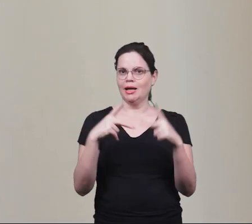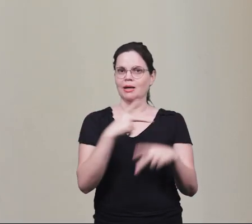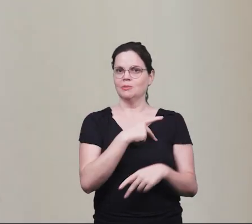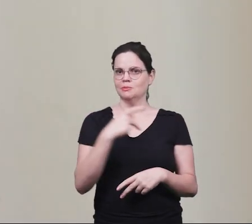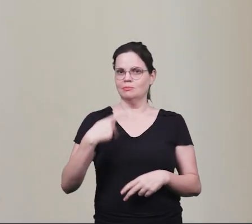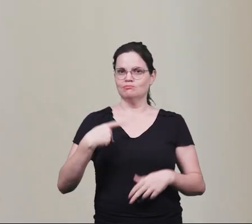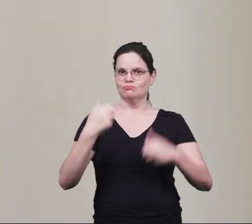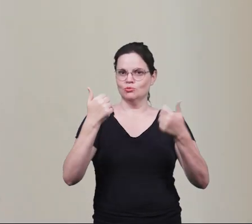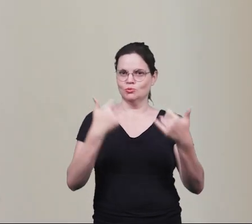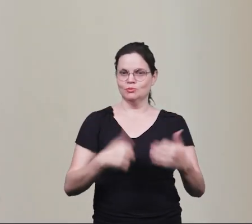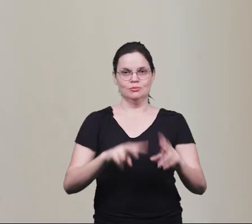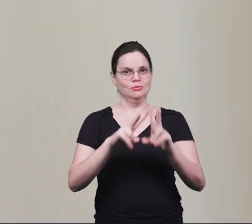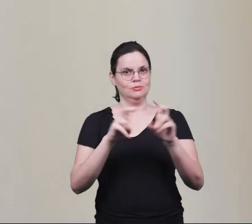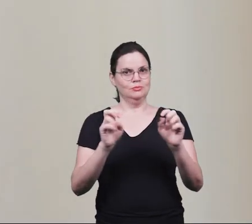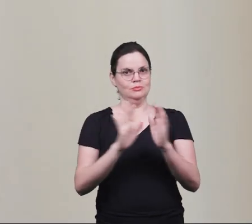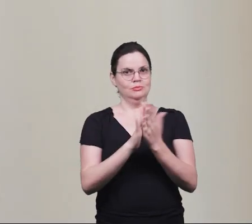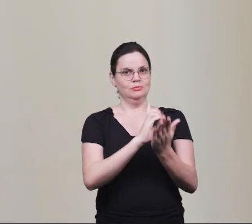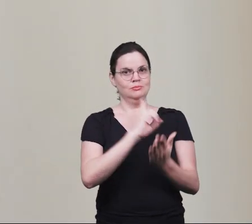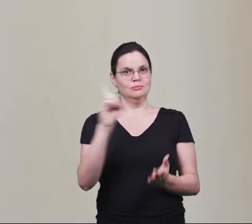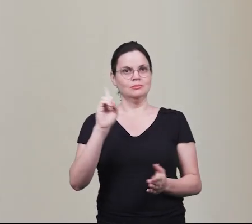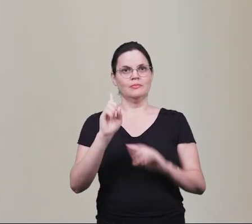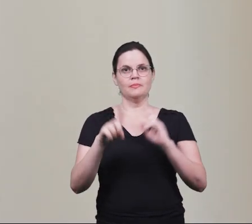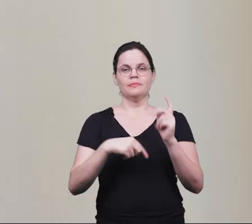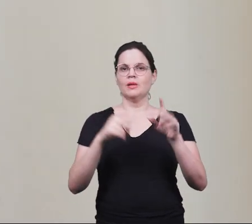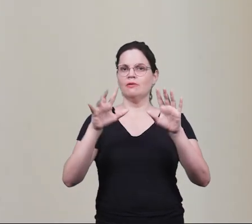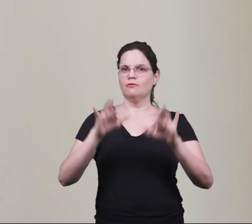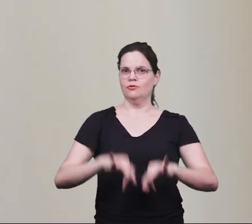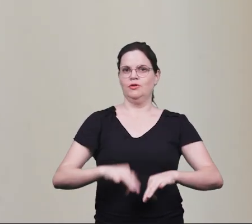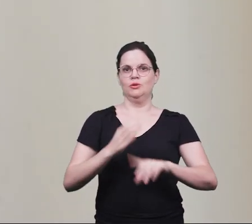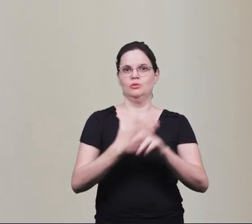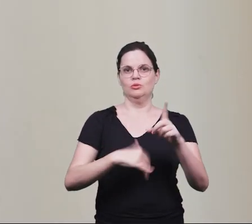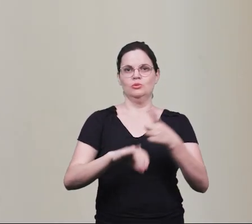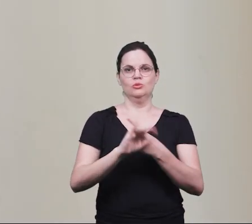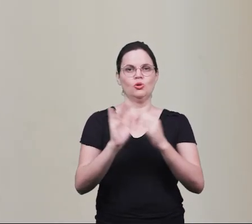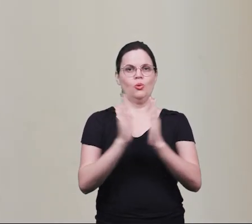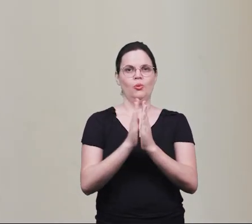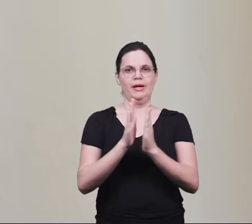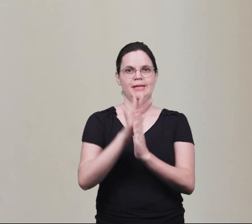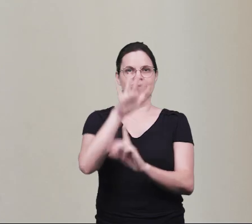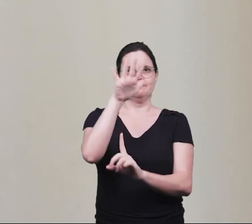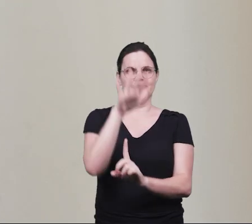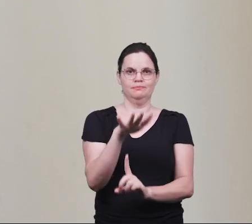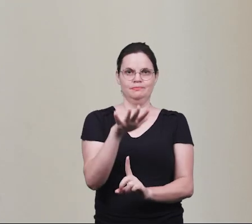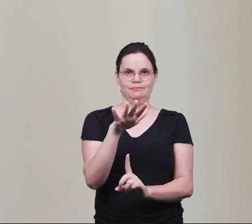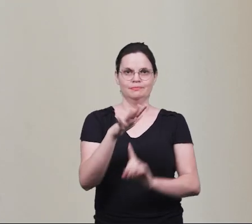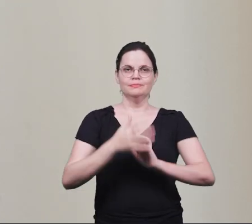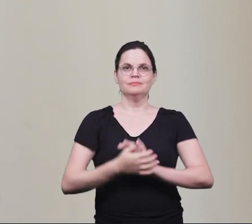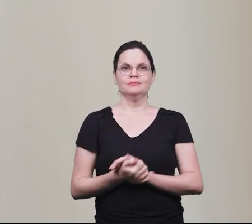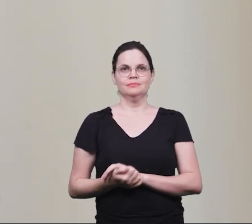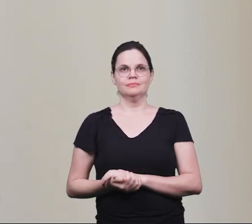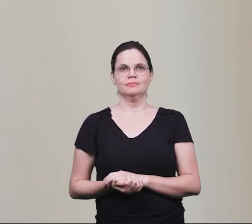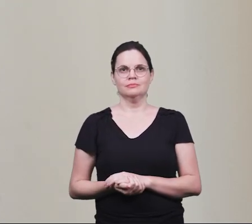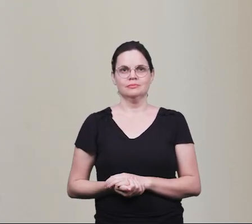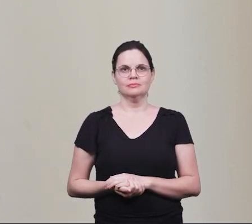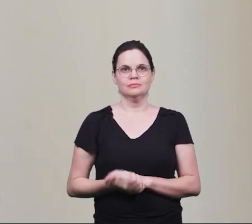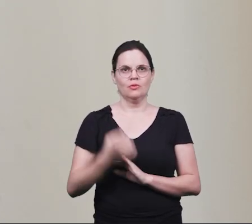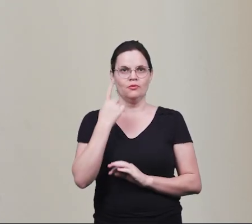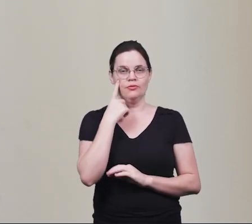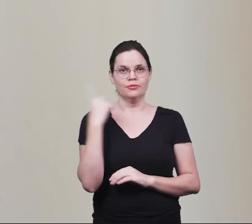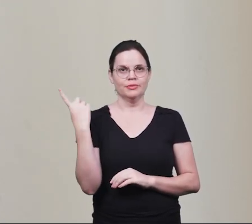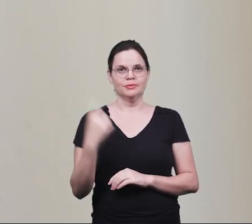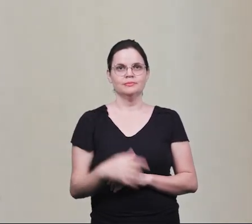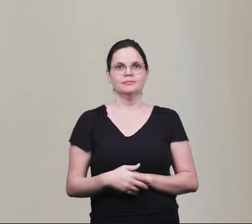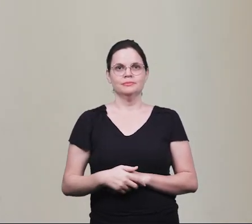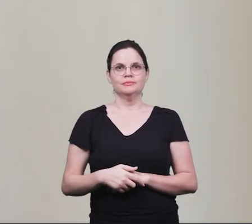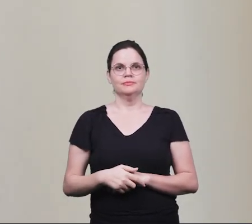sendo falado sobre a palavra e encerramos o culto com uma oração de imposição de mãos. Há